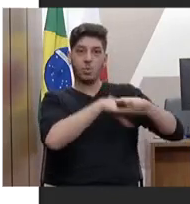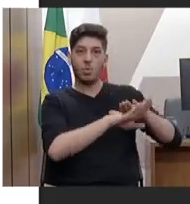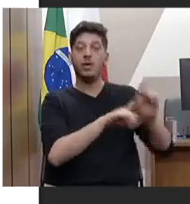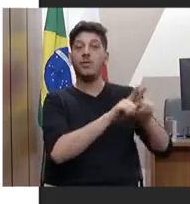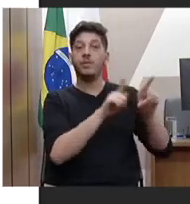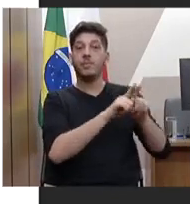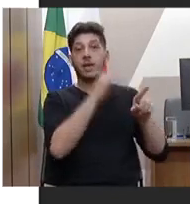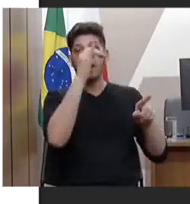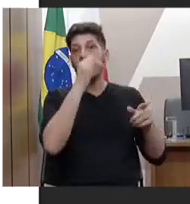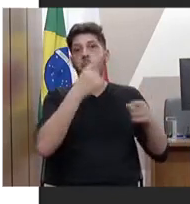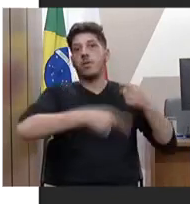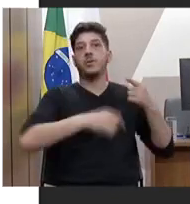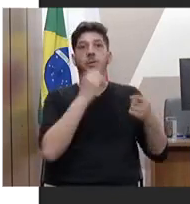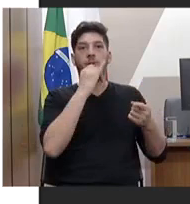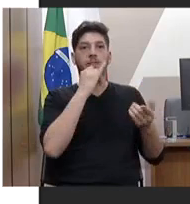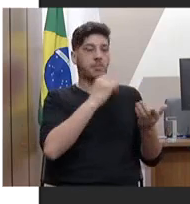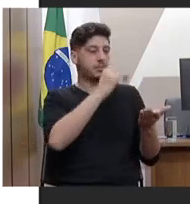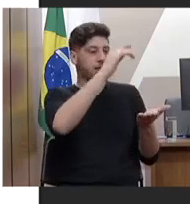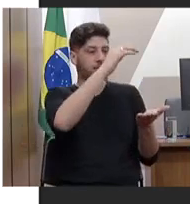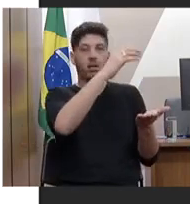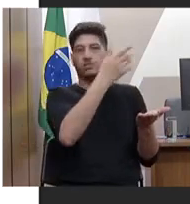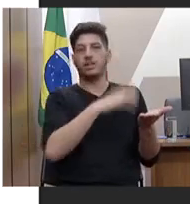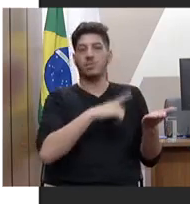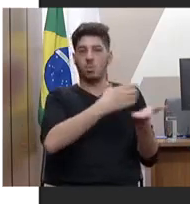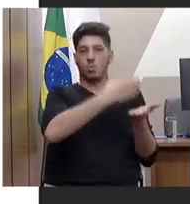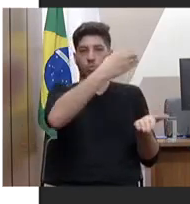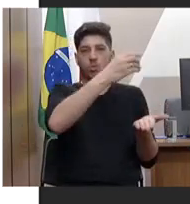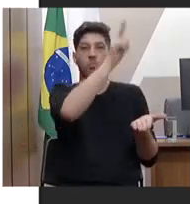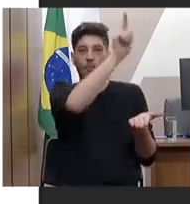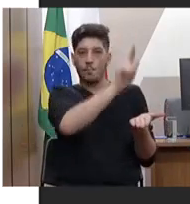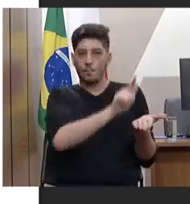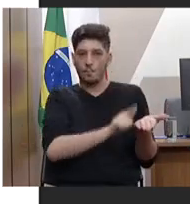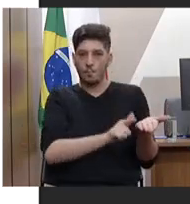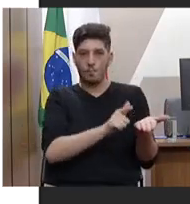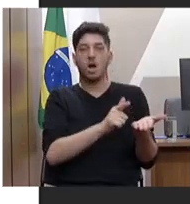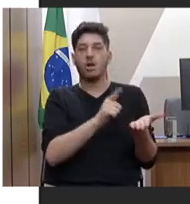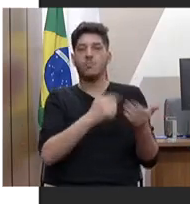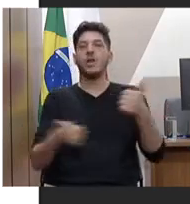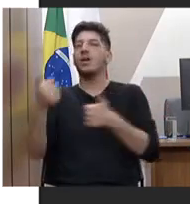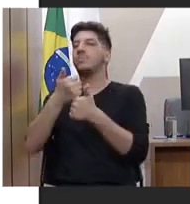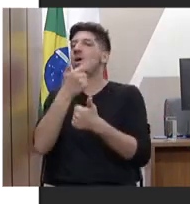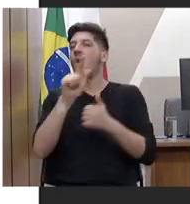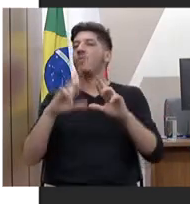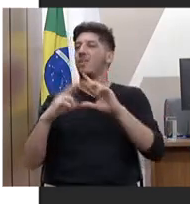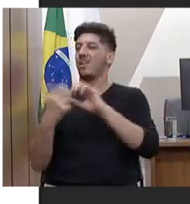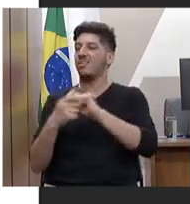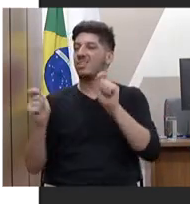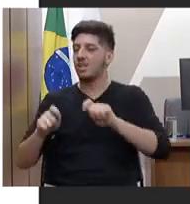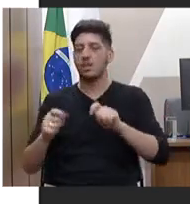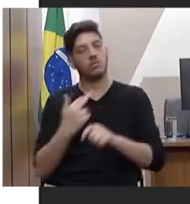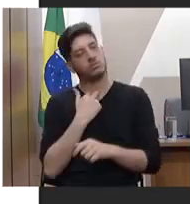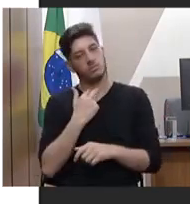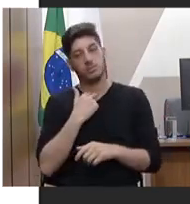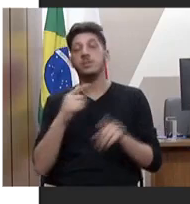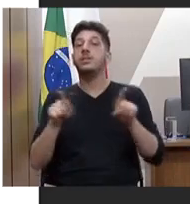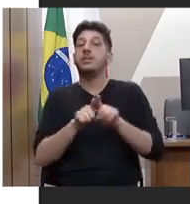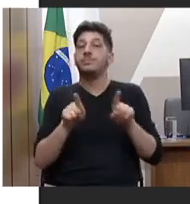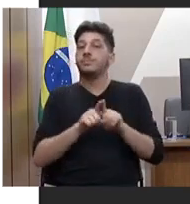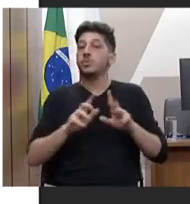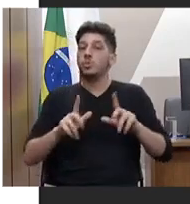reutilização das embalagens vazias Então é isso aí é isso aí todo grupo toda ação fiscal Rural